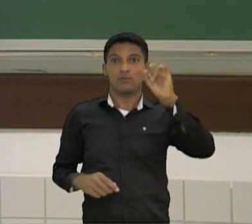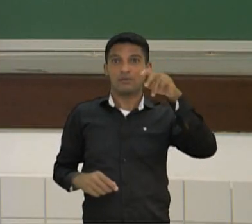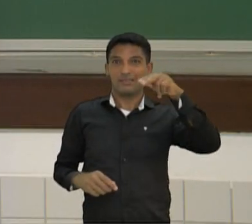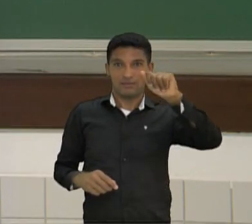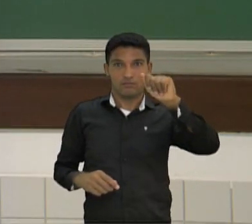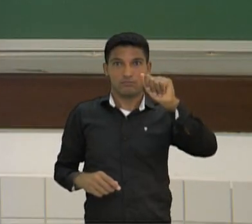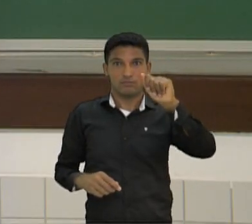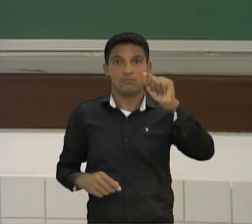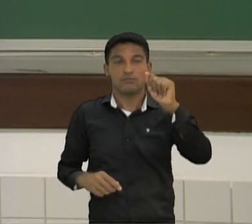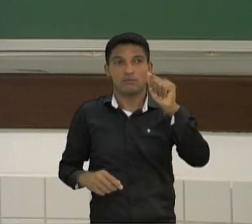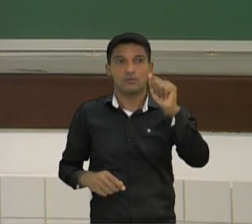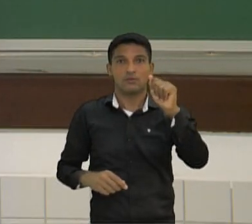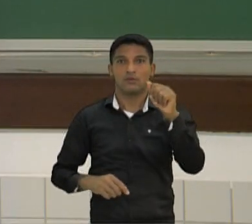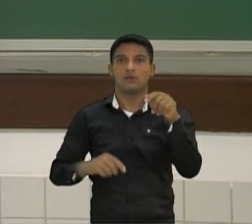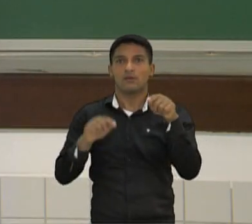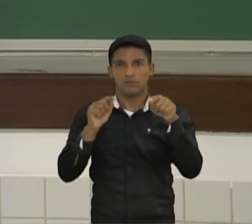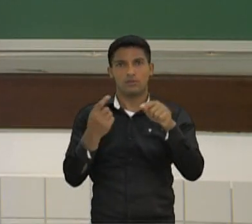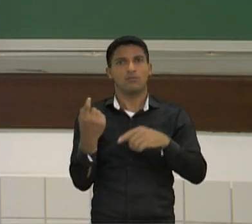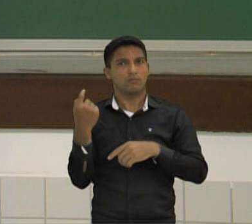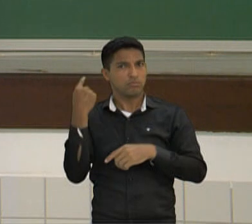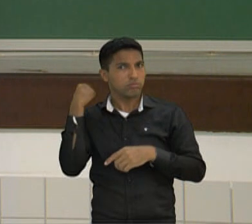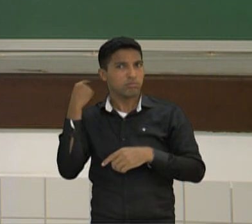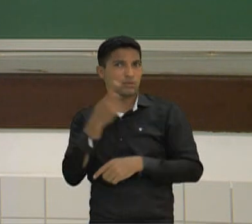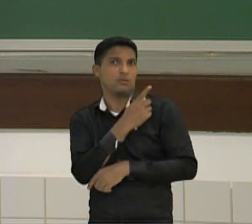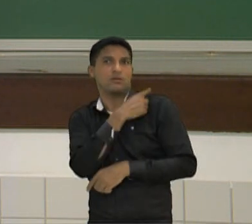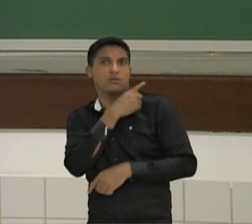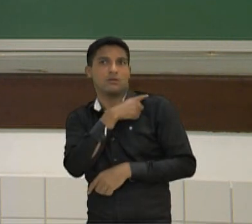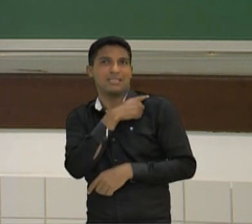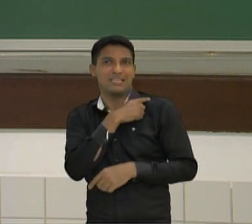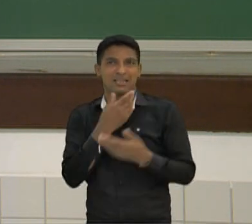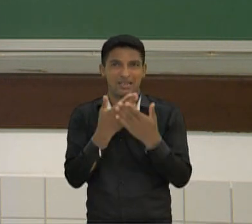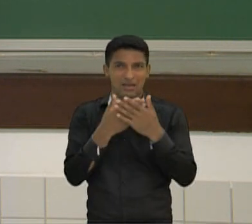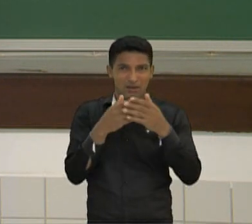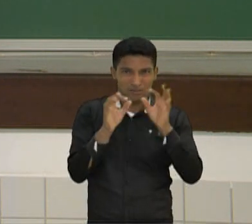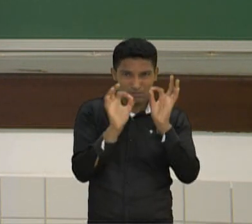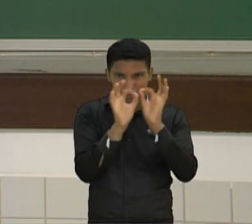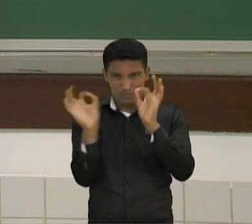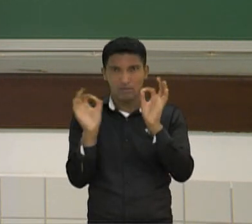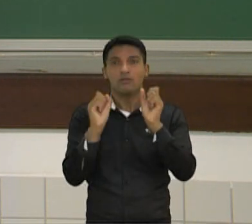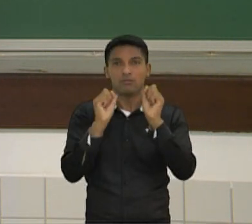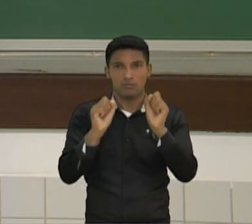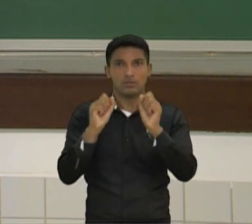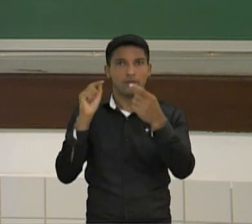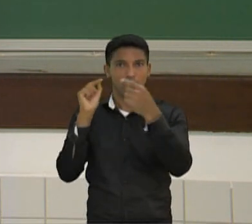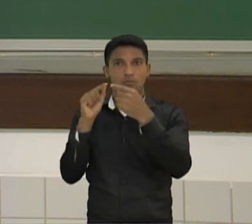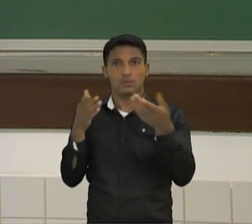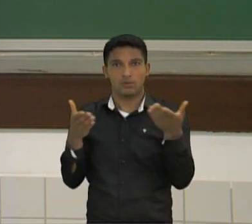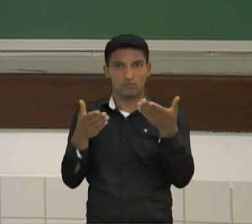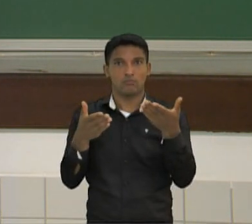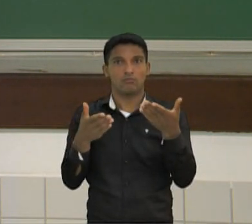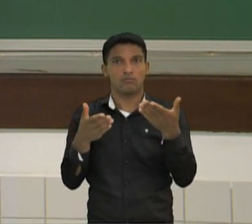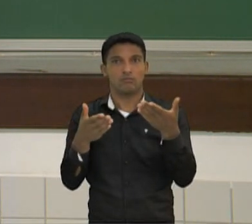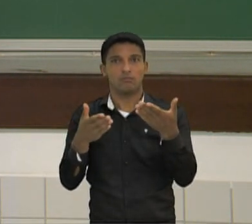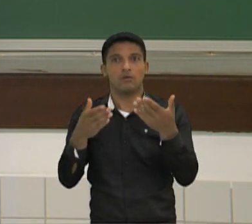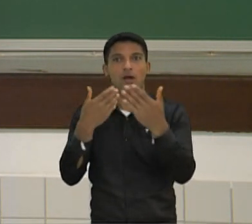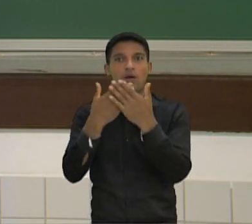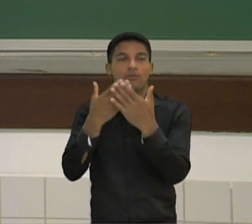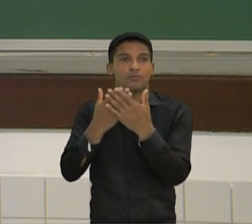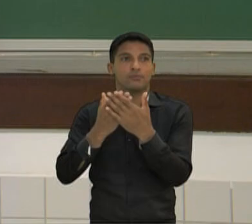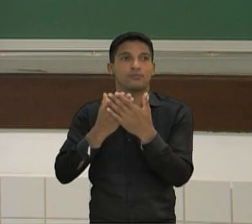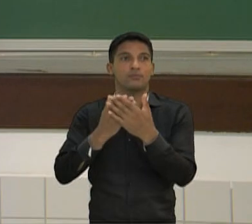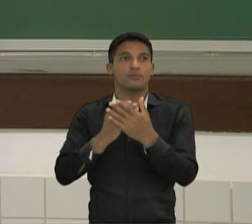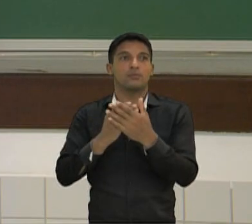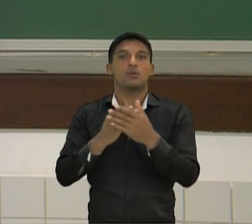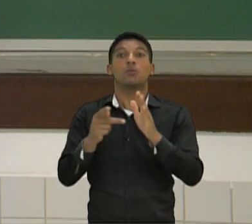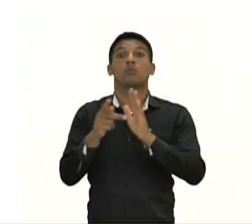aqui na aula de hoje, vocês podem retomar lá do conteúdo da primeira série. Tudo bem? Vamos lá, vamos prosseguindo? Então, o